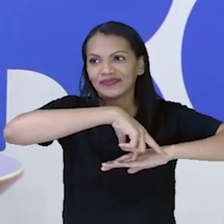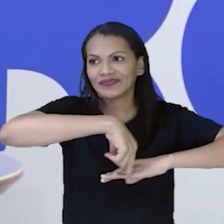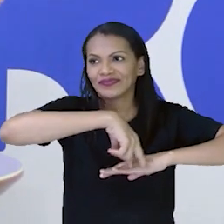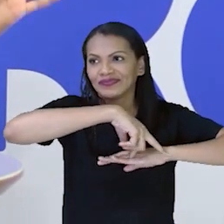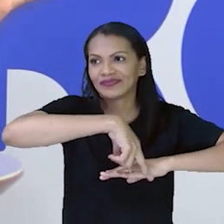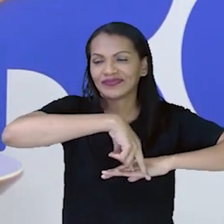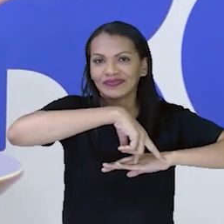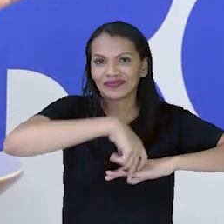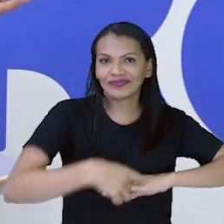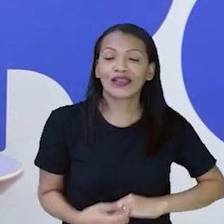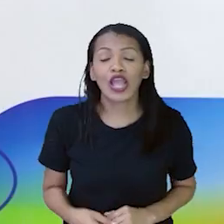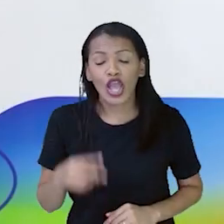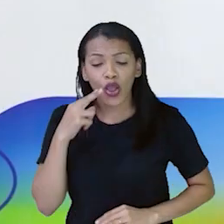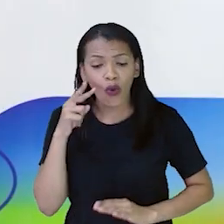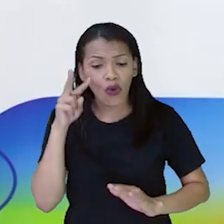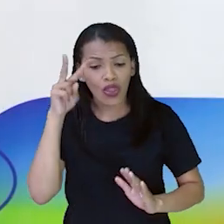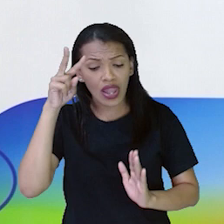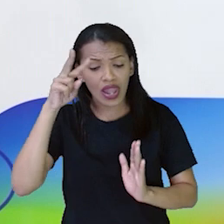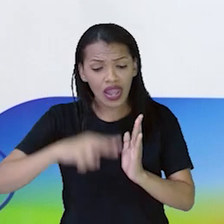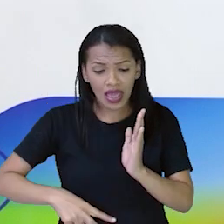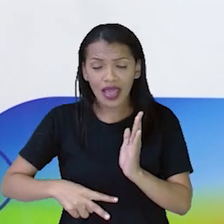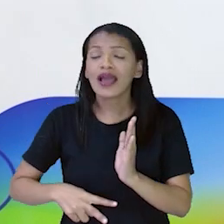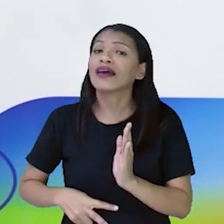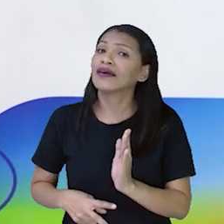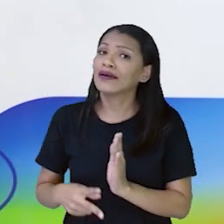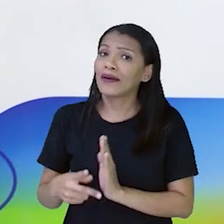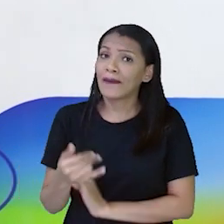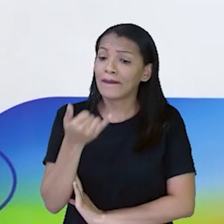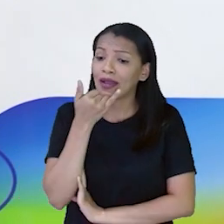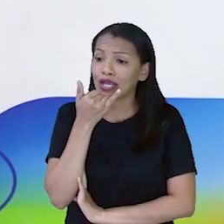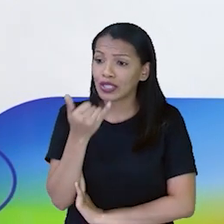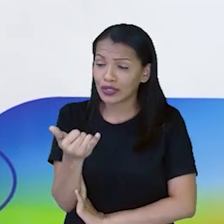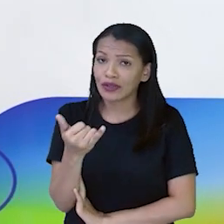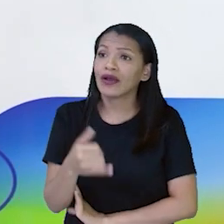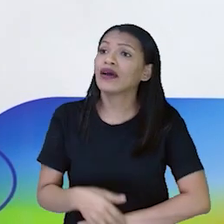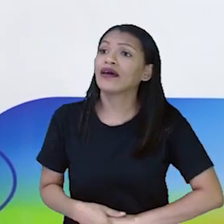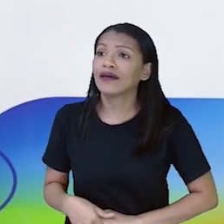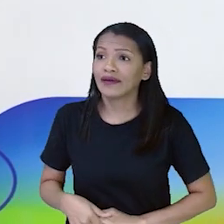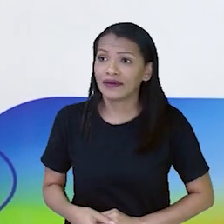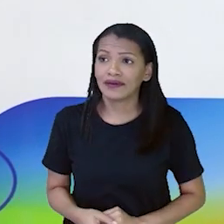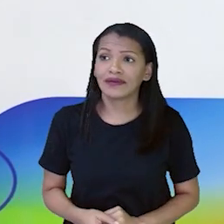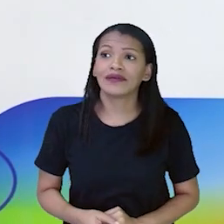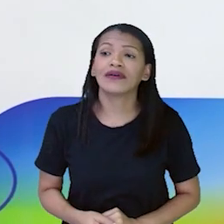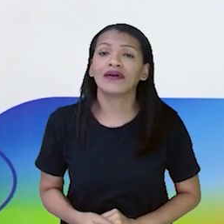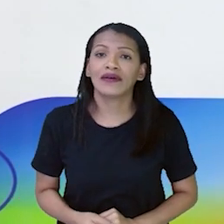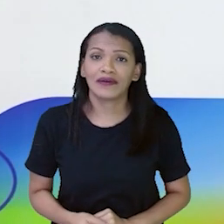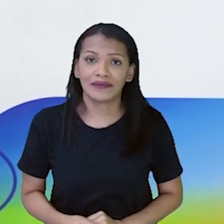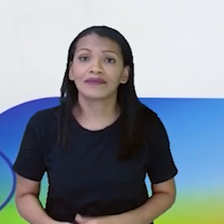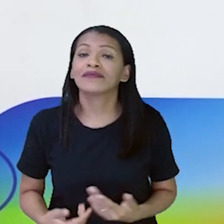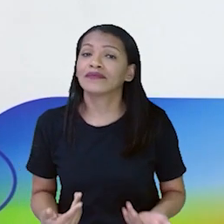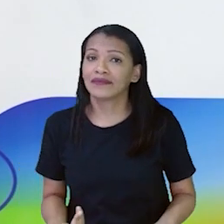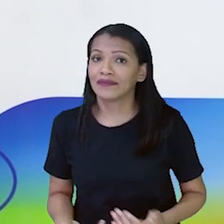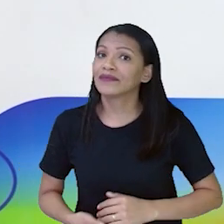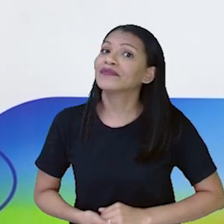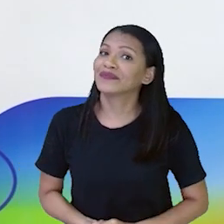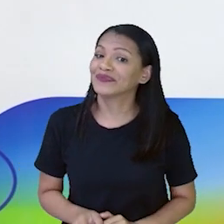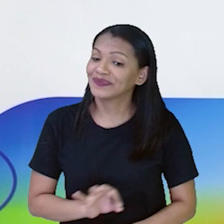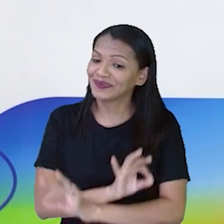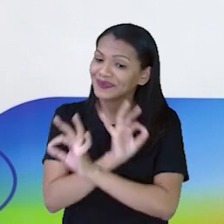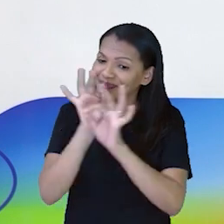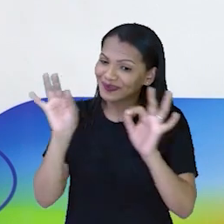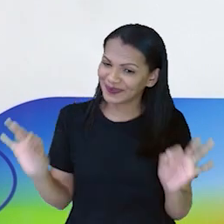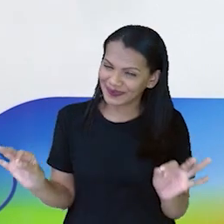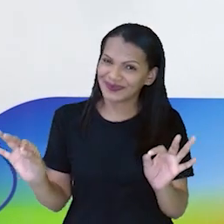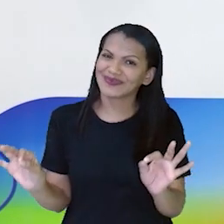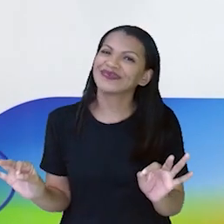para mim tá ótimo, eu já entendi o que Vão perdoando aí a prof, tá? Estão dizendo ali na produção que tá certíssimo, professora Abigail. A senhora arrasou na